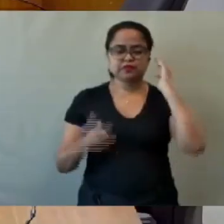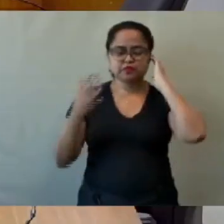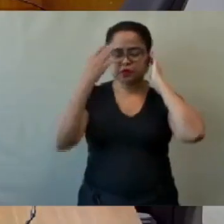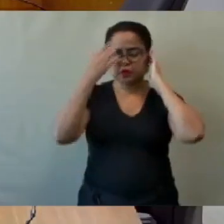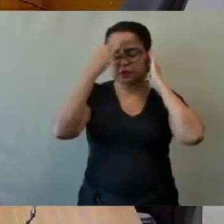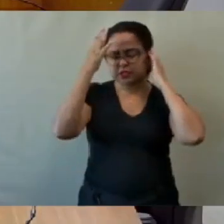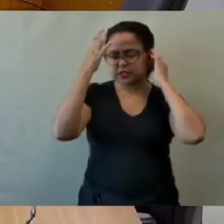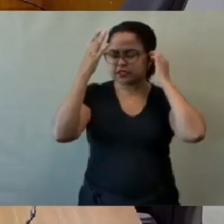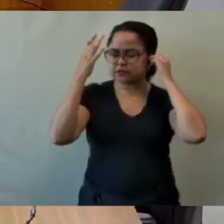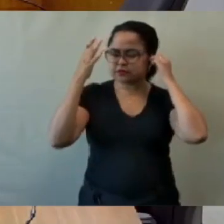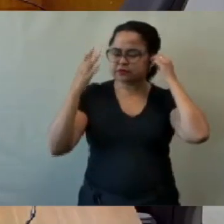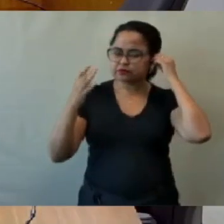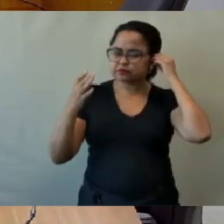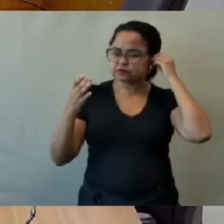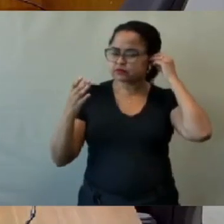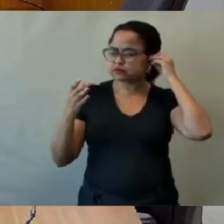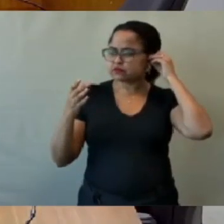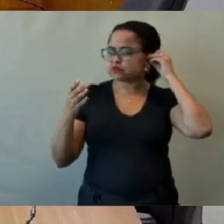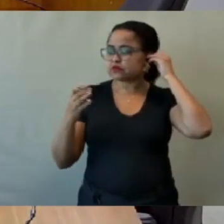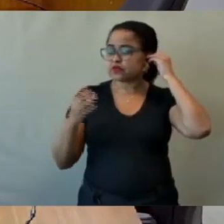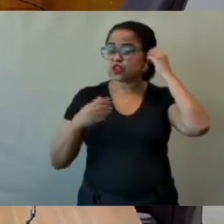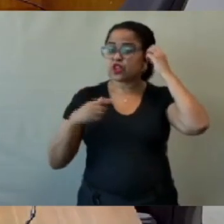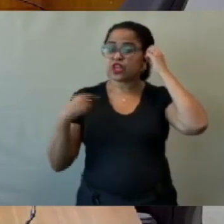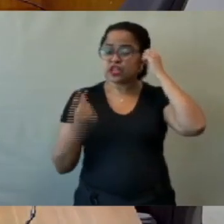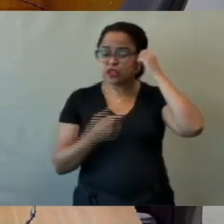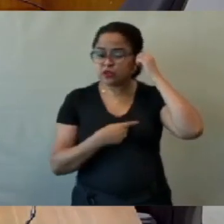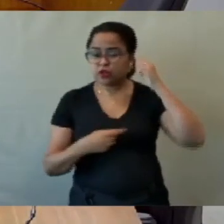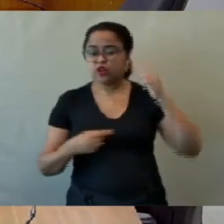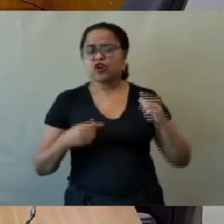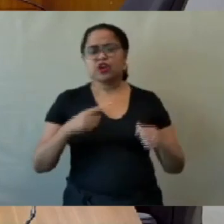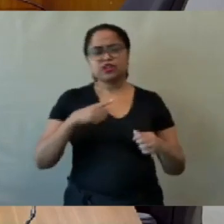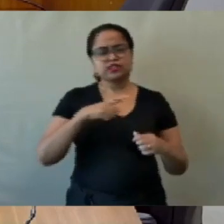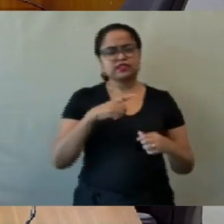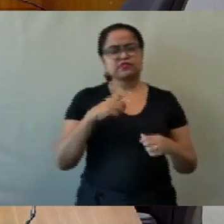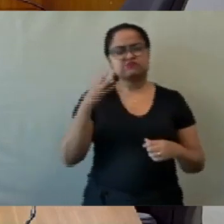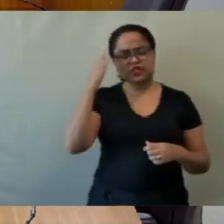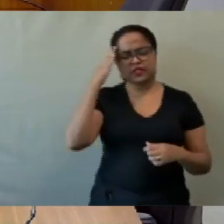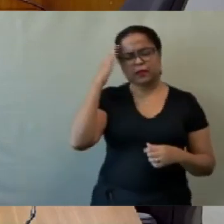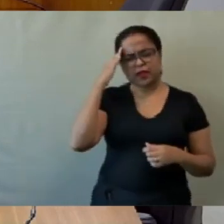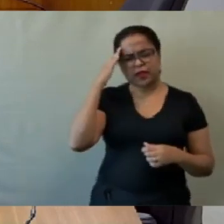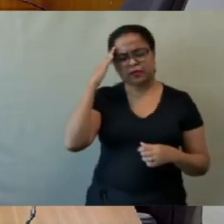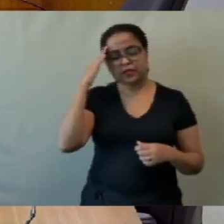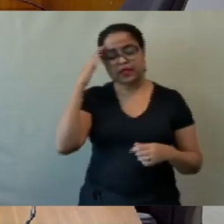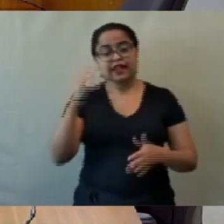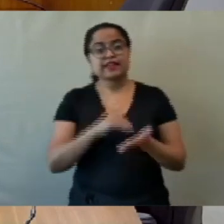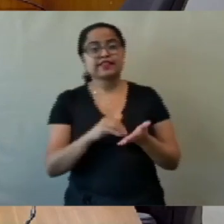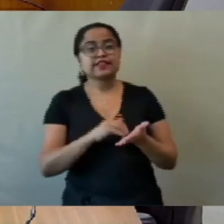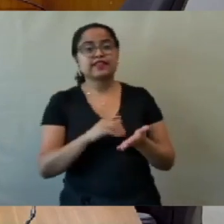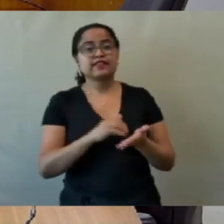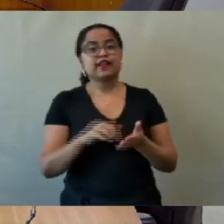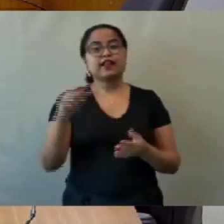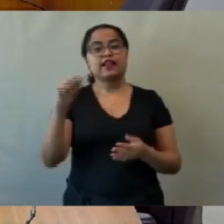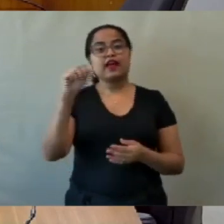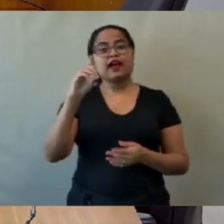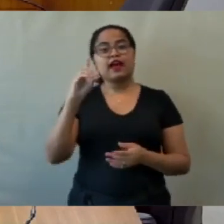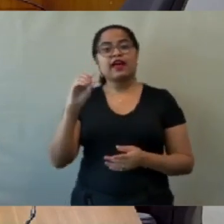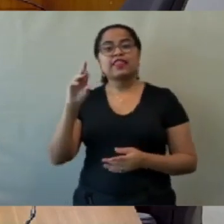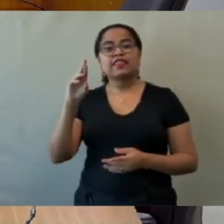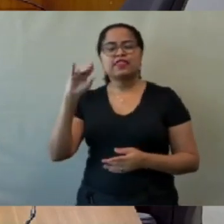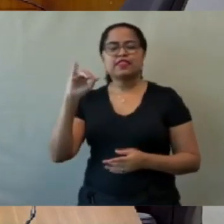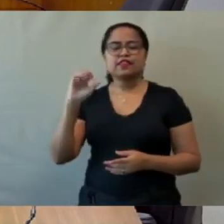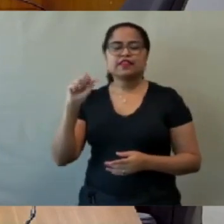vereadora. E a gente sabe que a secretária Adriana é muito presente nessas questões